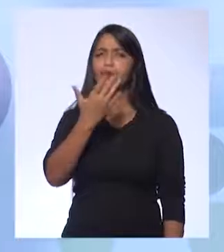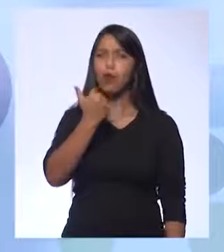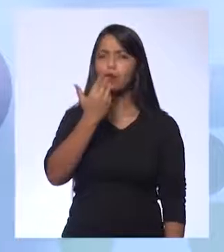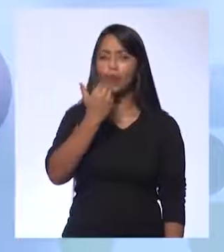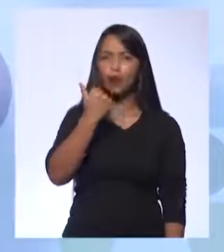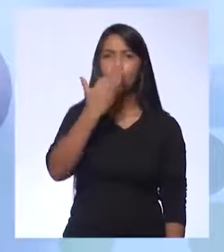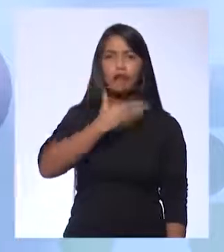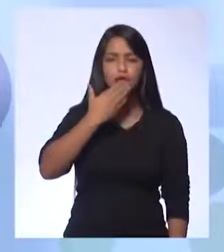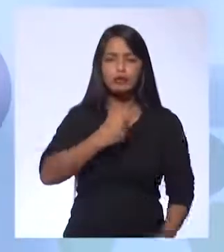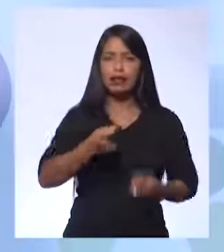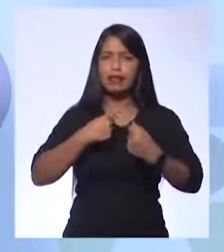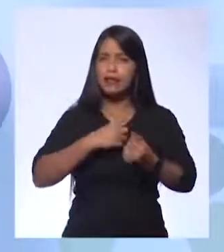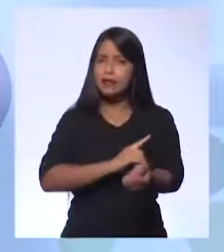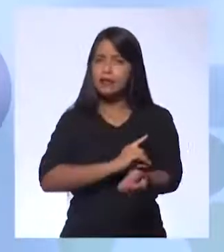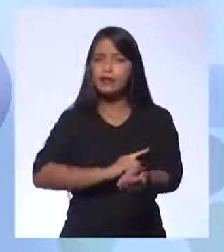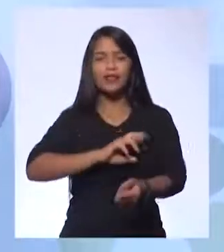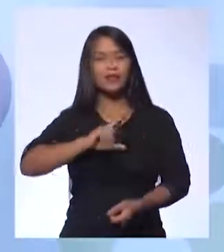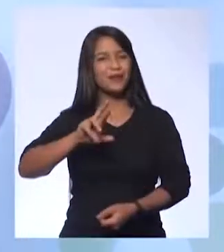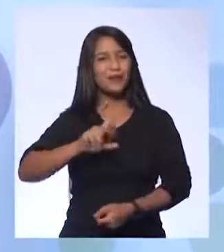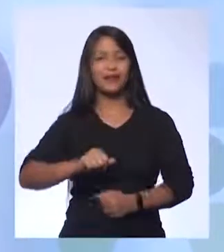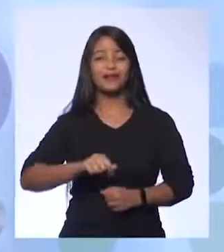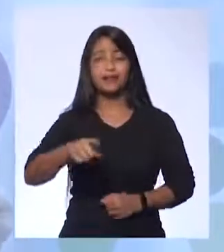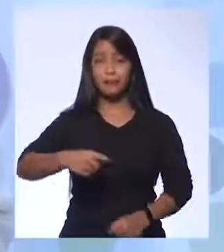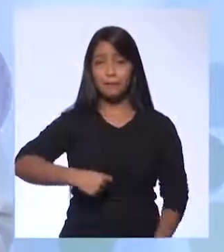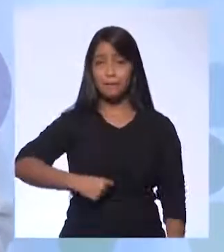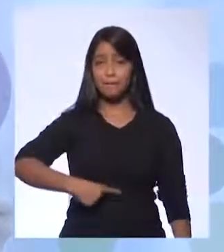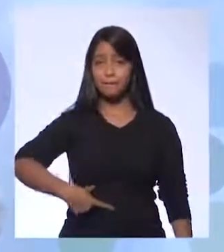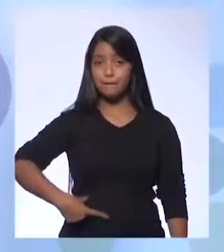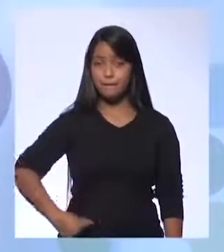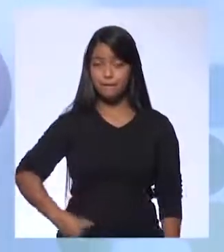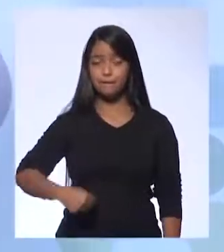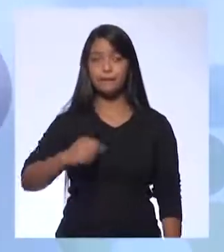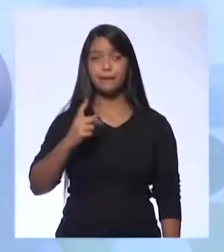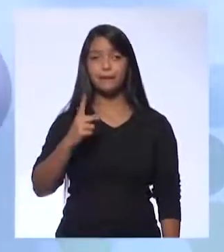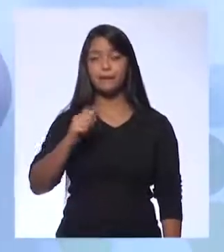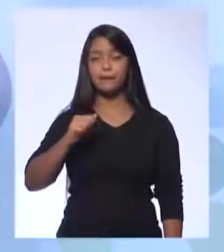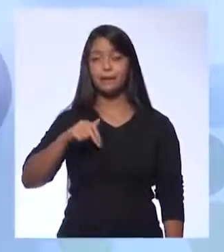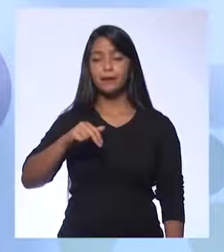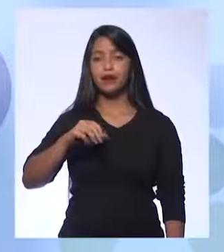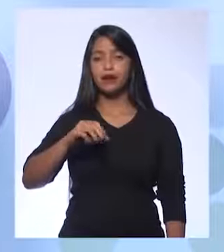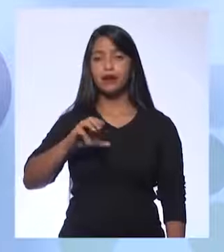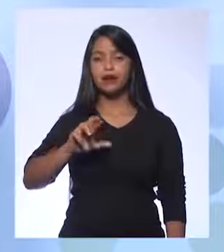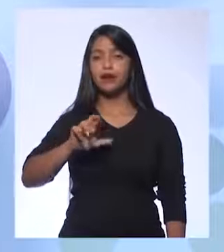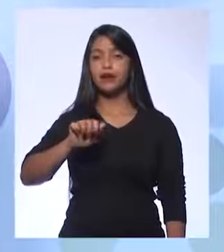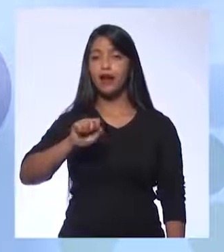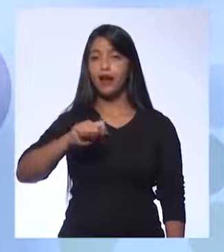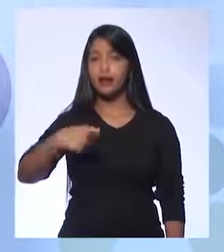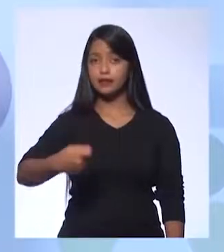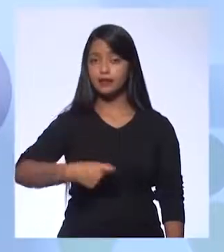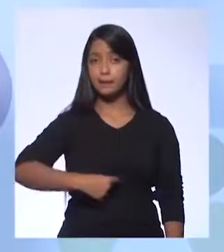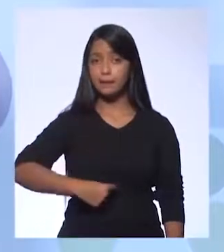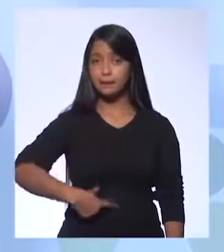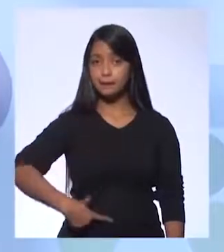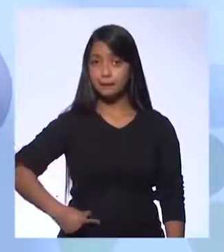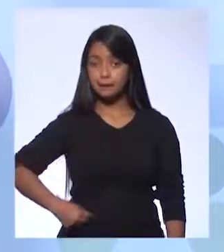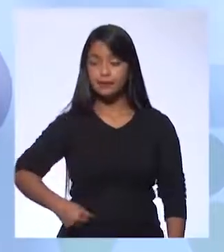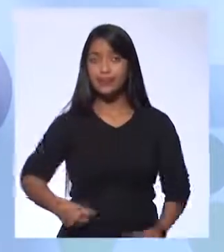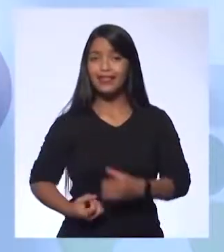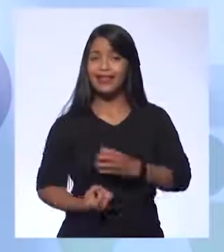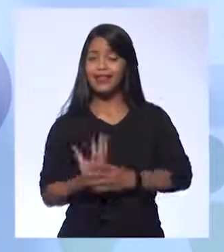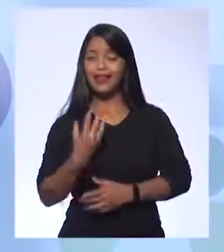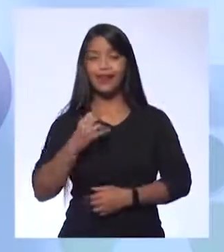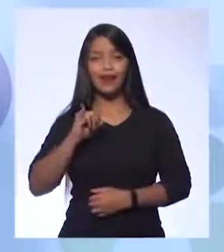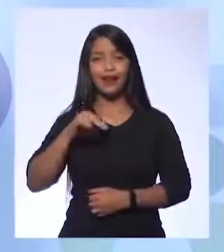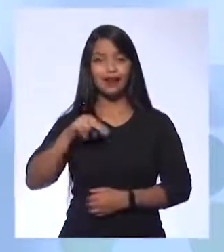você ter um probleminha no pâncreas, que você não produz insulina ou produz em quantidade insuficiente. Em